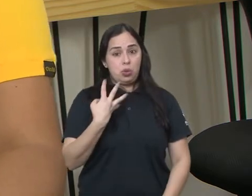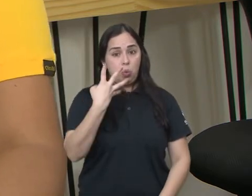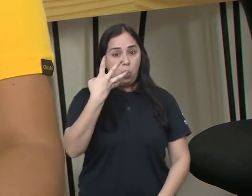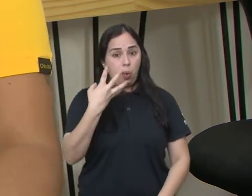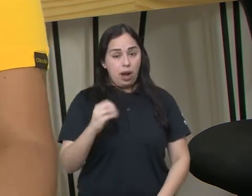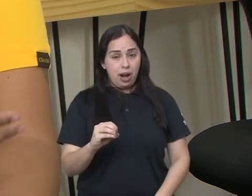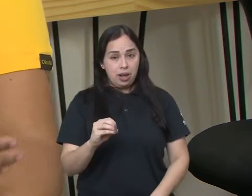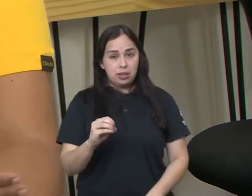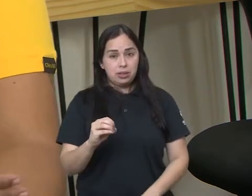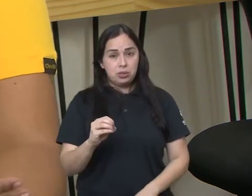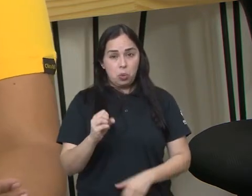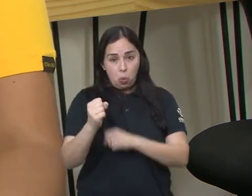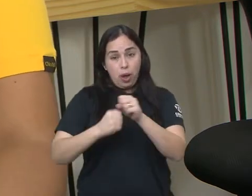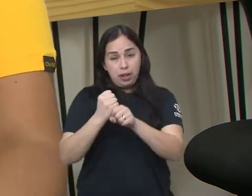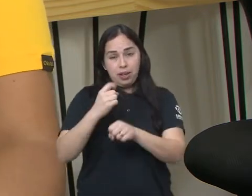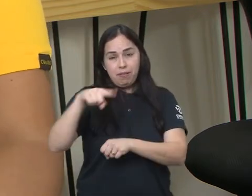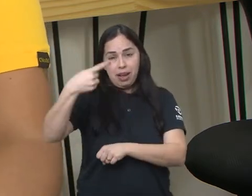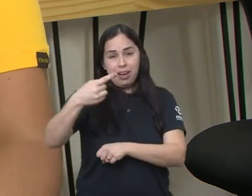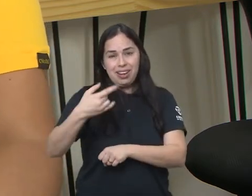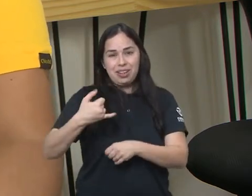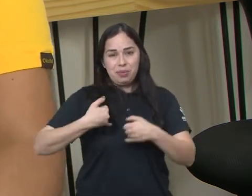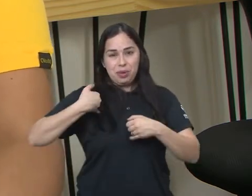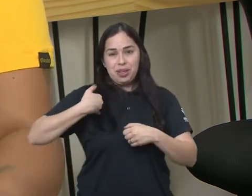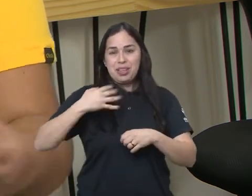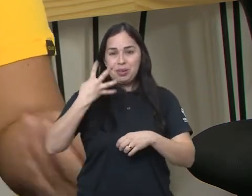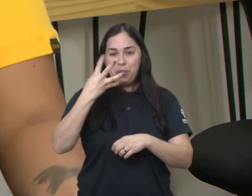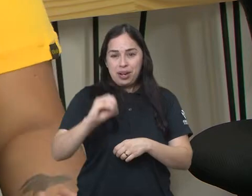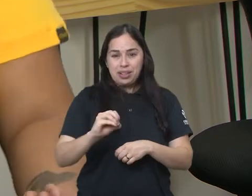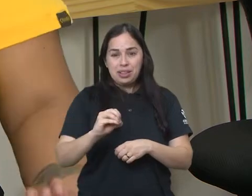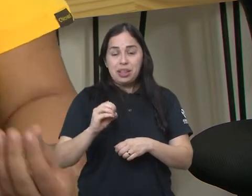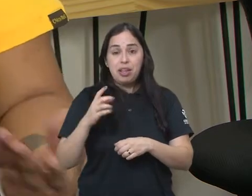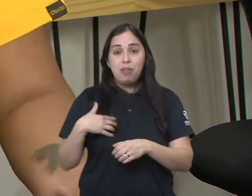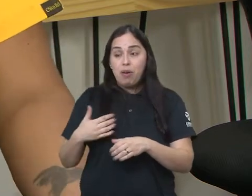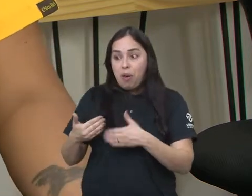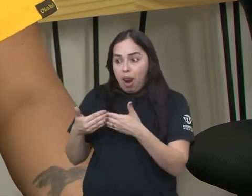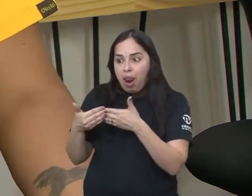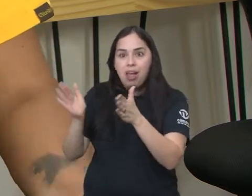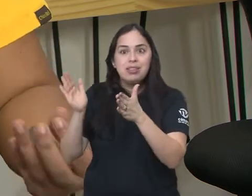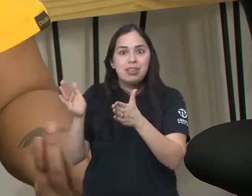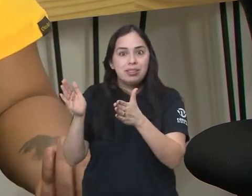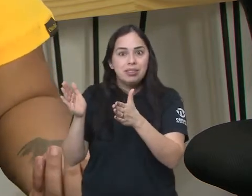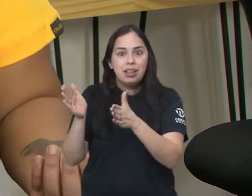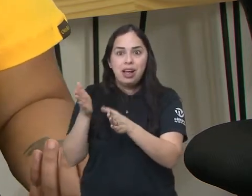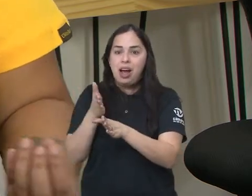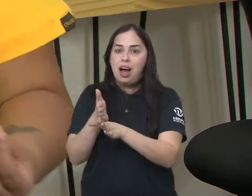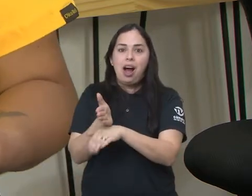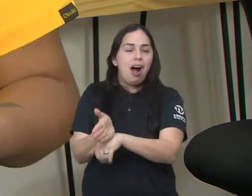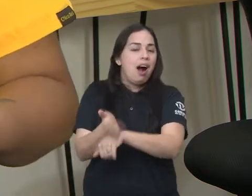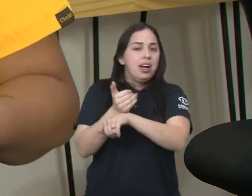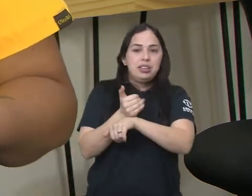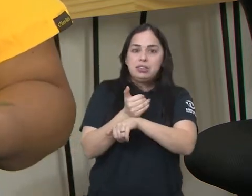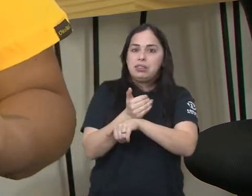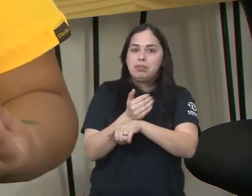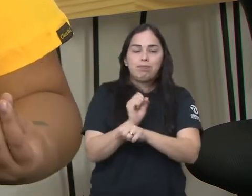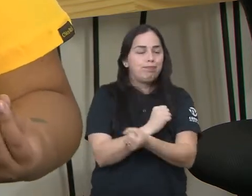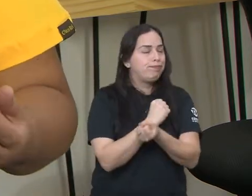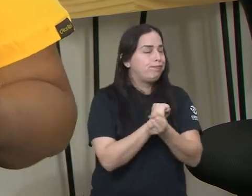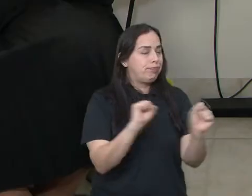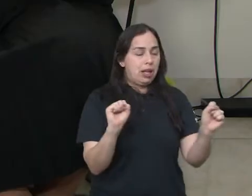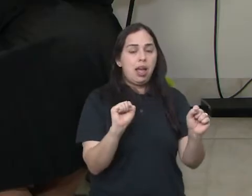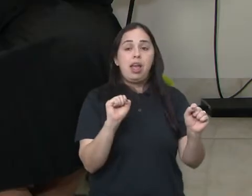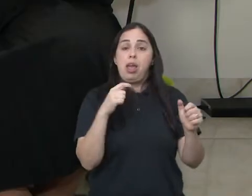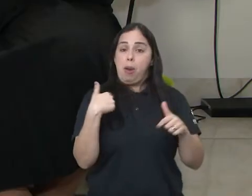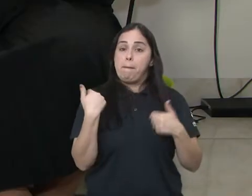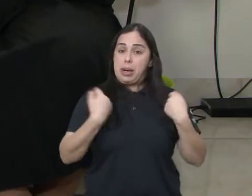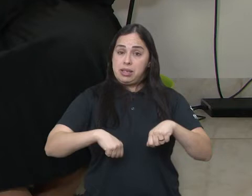anos, praticamente, faço 40 no ano que vem, tive a possibilidade de lançar meu quadrinho. Antes disso, isso era impossível. Então eu tive